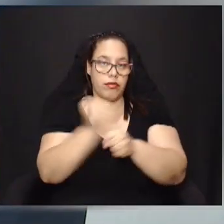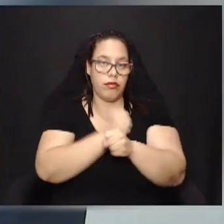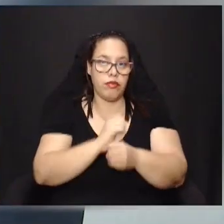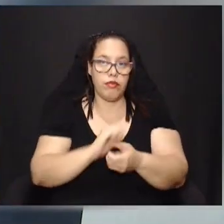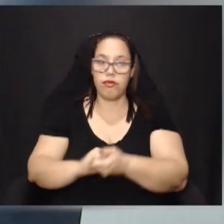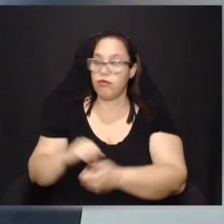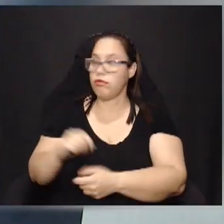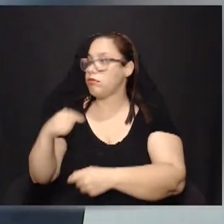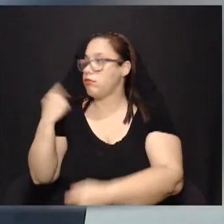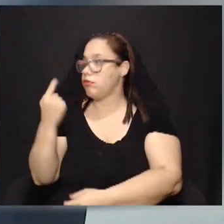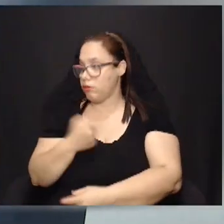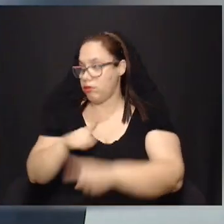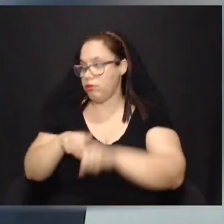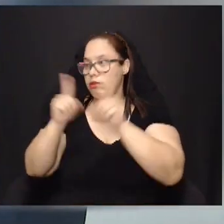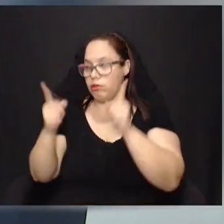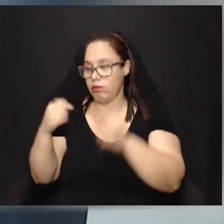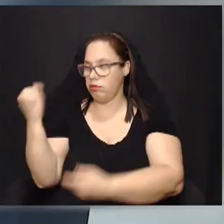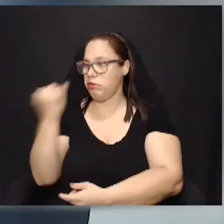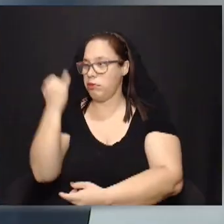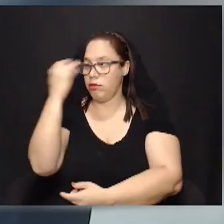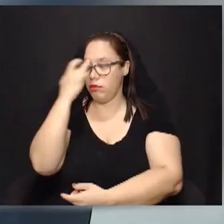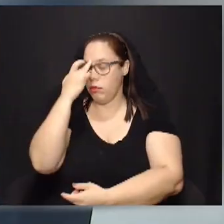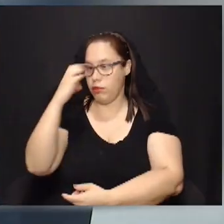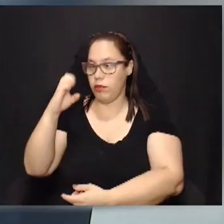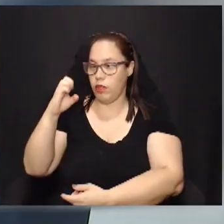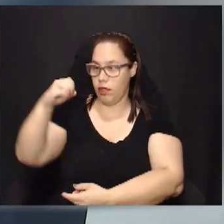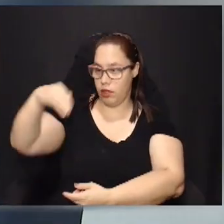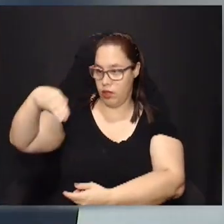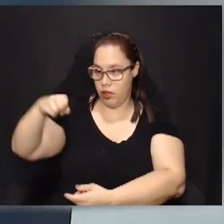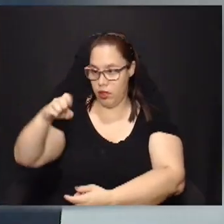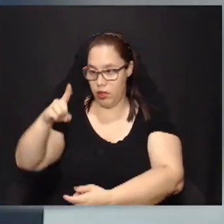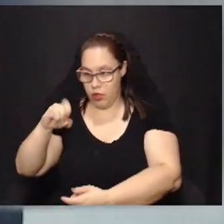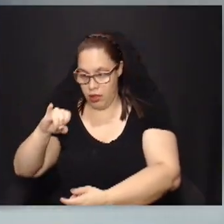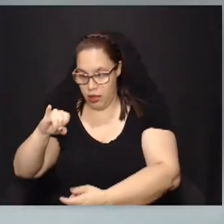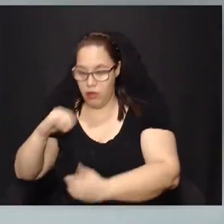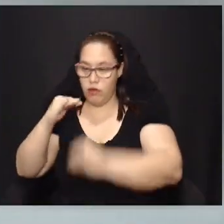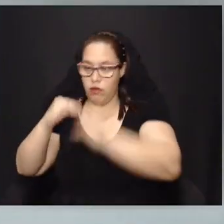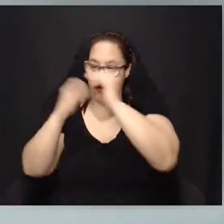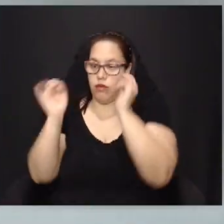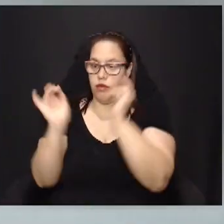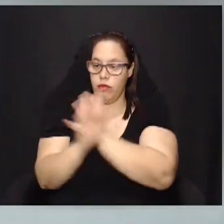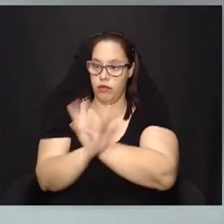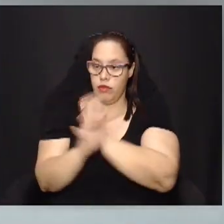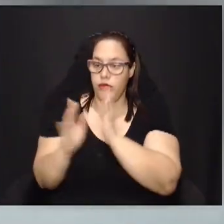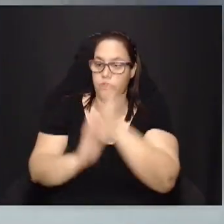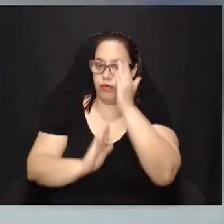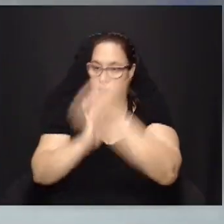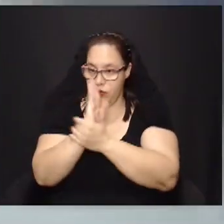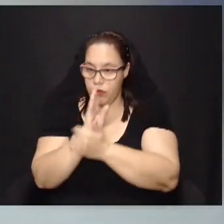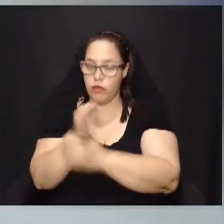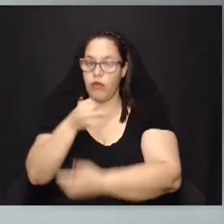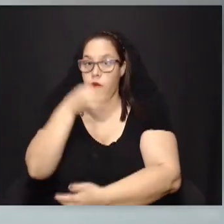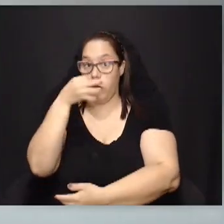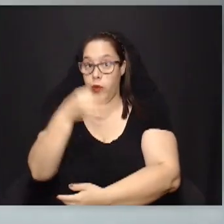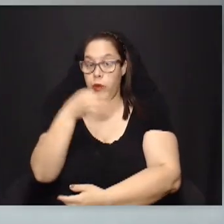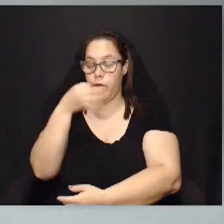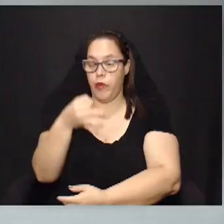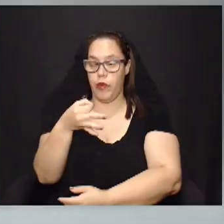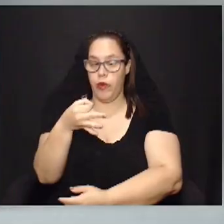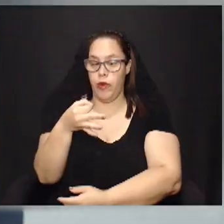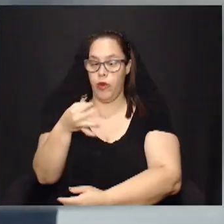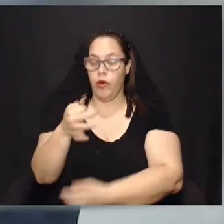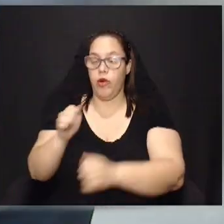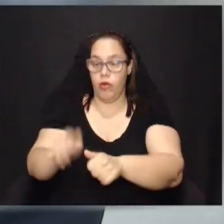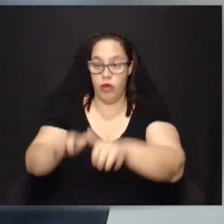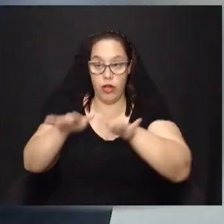gente falar que o CMDU, o Conselho Municipal de Desenvolvimento Urbano, ele aprovou o parecer, né? Nós tivemos audiência